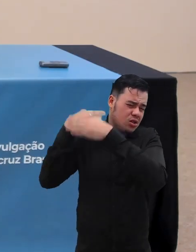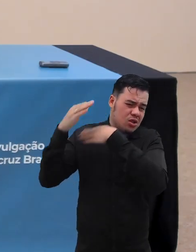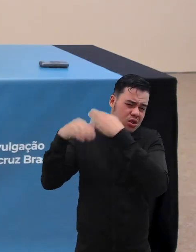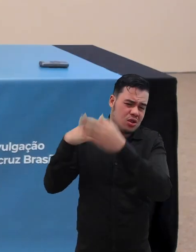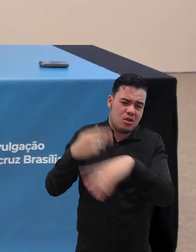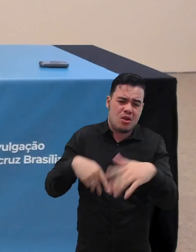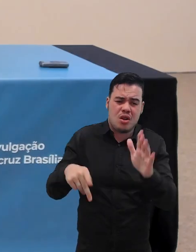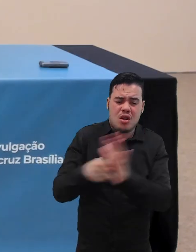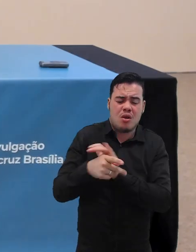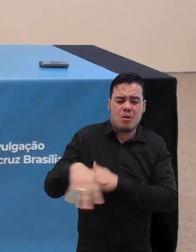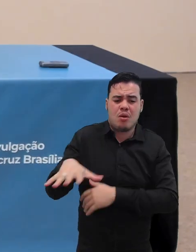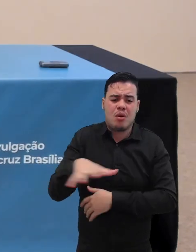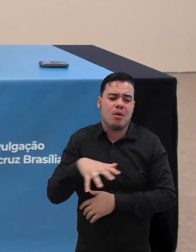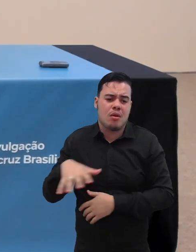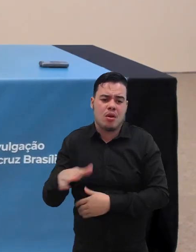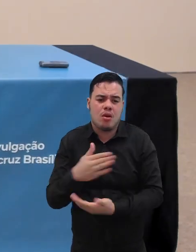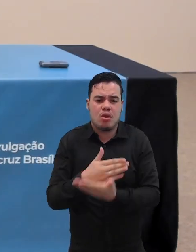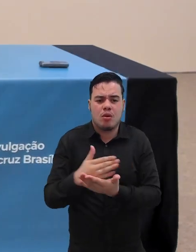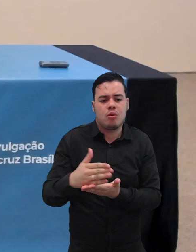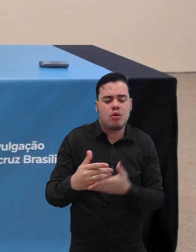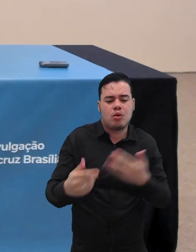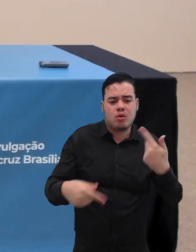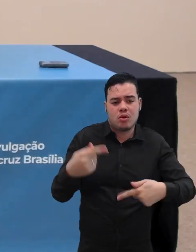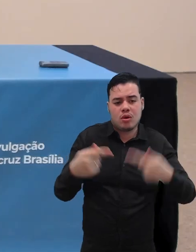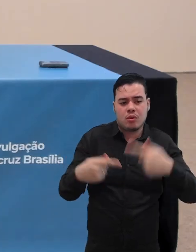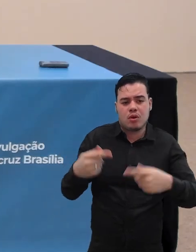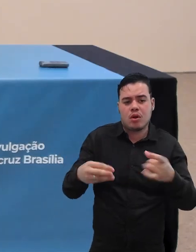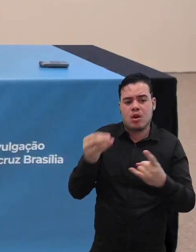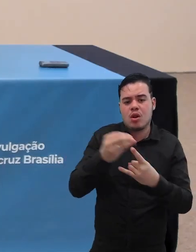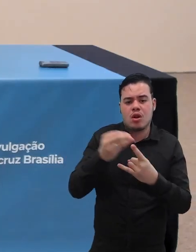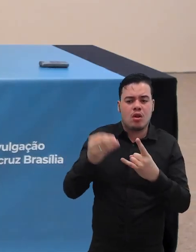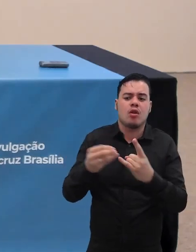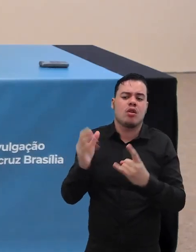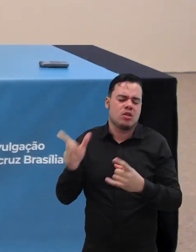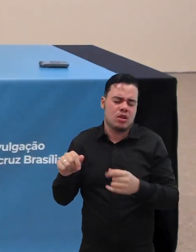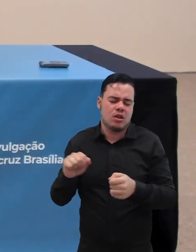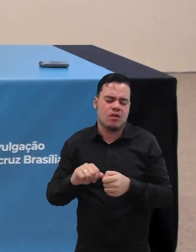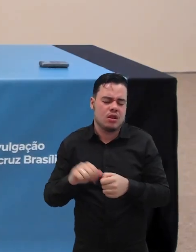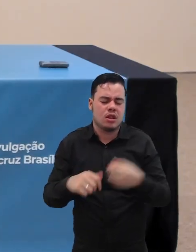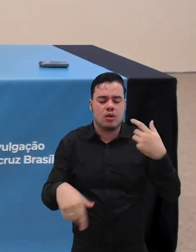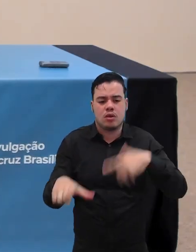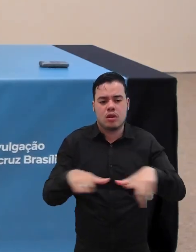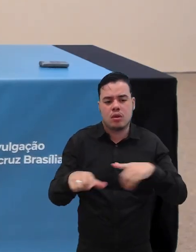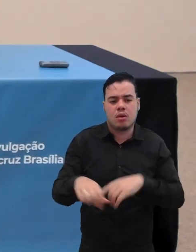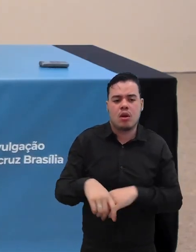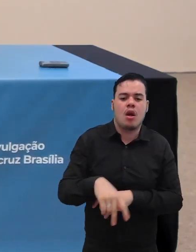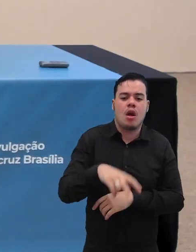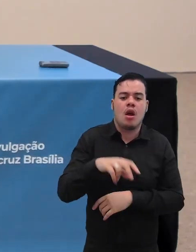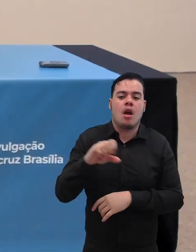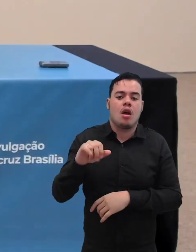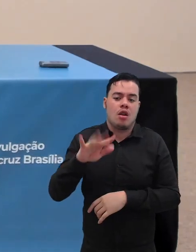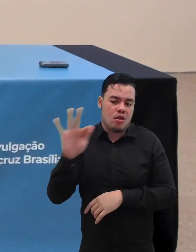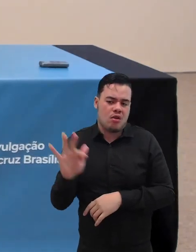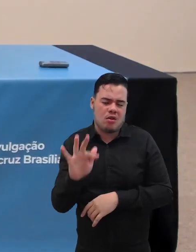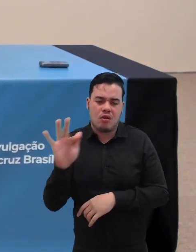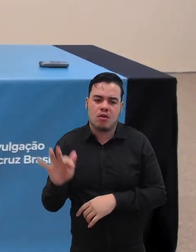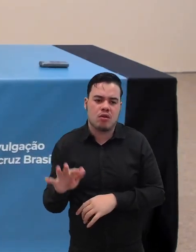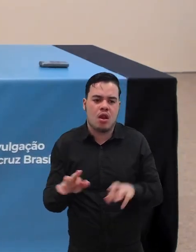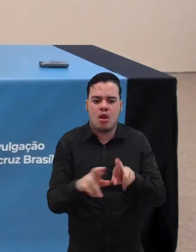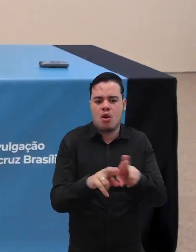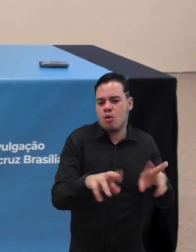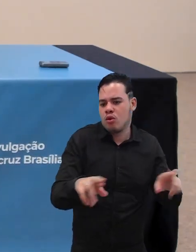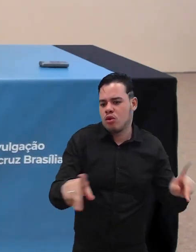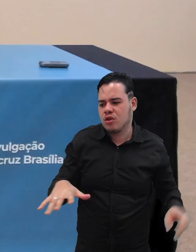a gente iniciou o debate aqui, então a Fiocruz já fazia esse trabalho, as universidades, diversas áreas